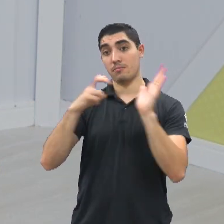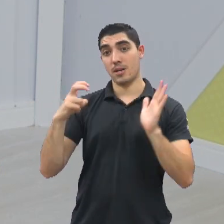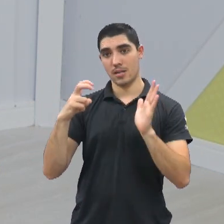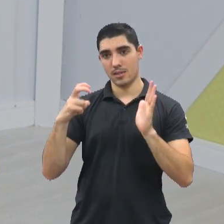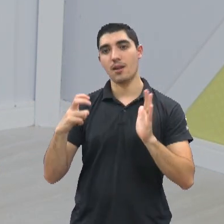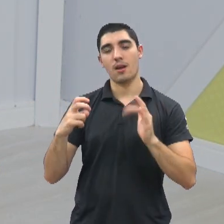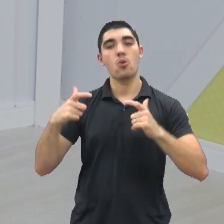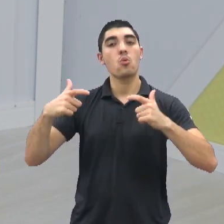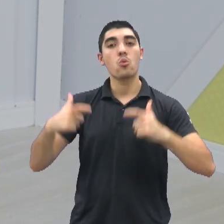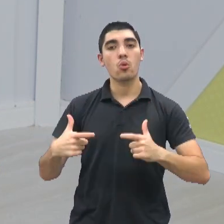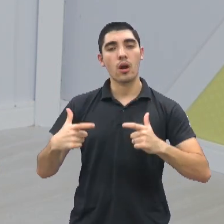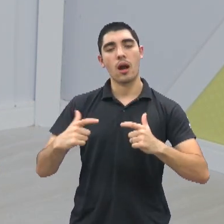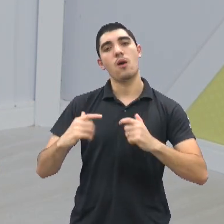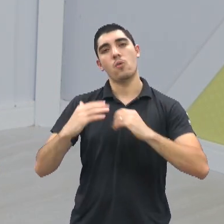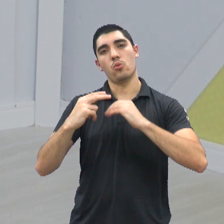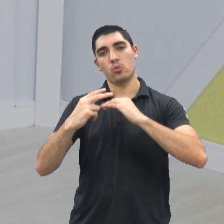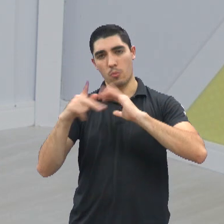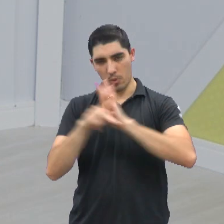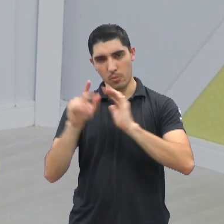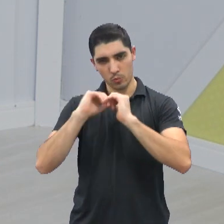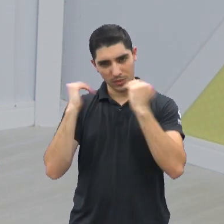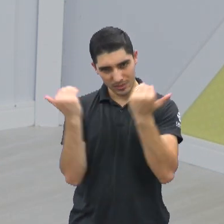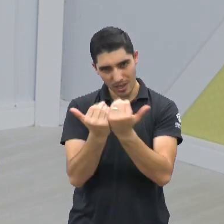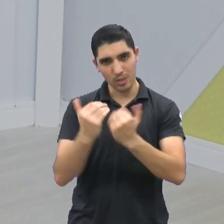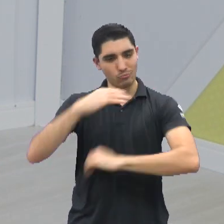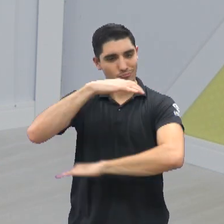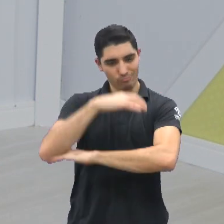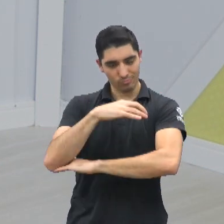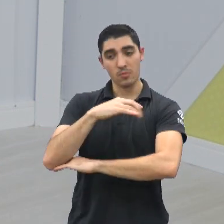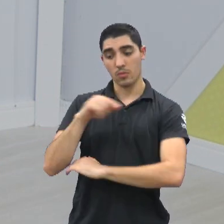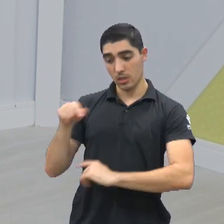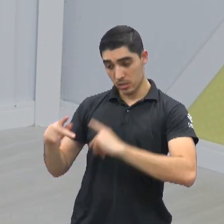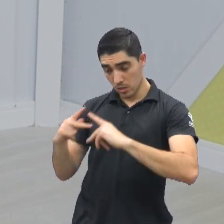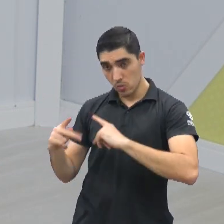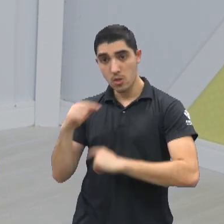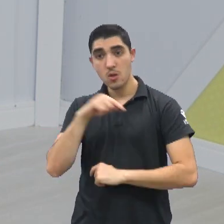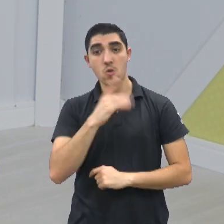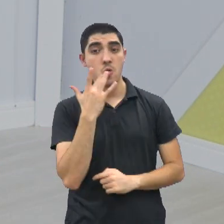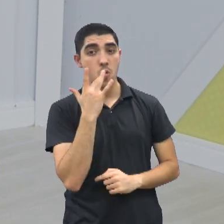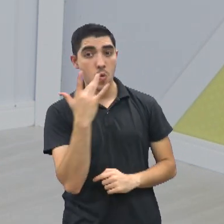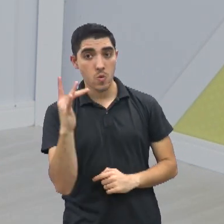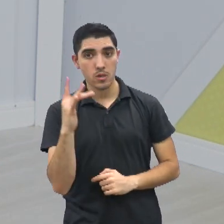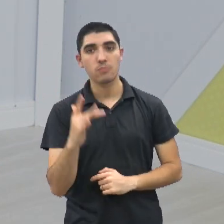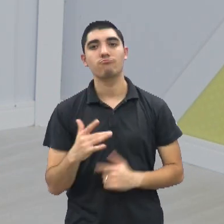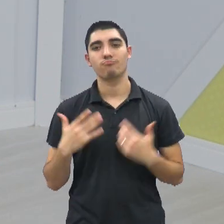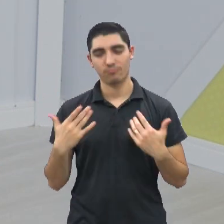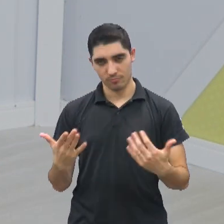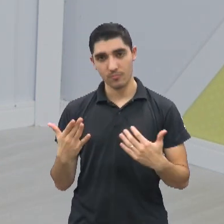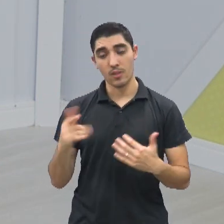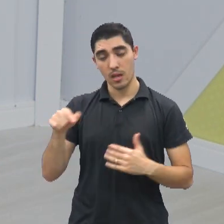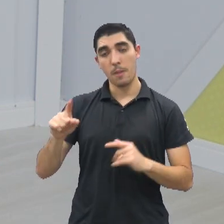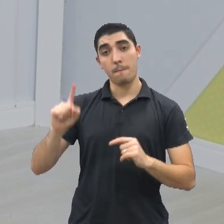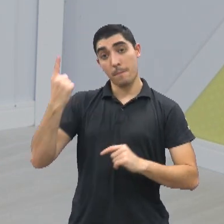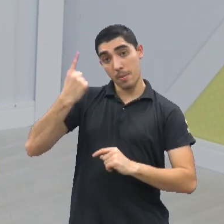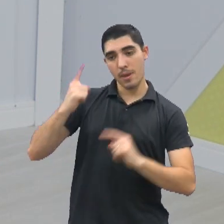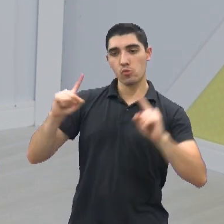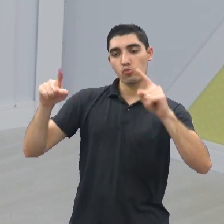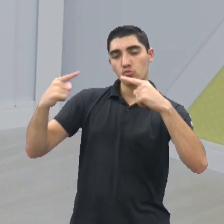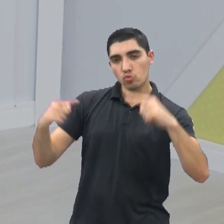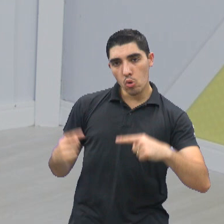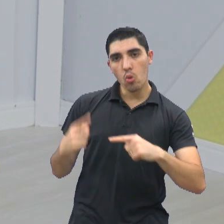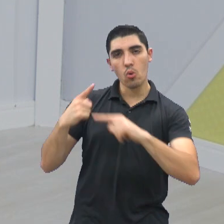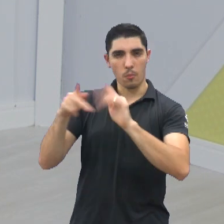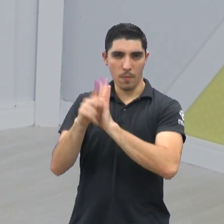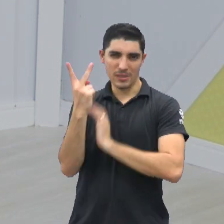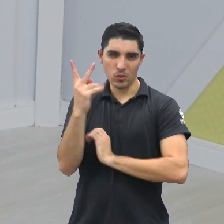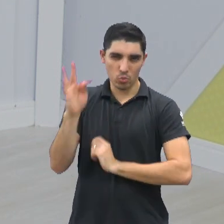manhã ginásio do teatrão São José recebendo a equipe do Ourinhos primeira rodada da fase de realinhamento do campeonato paulista de basquete